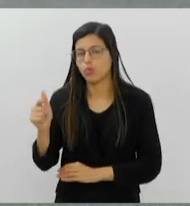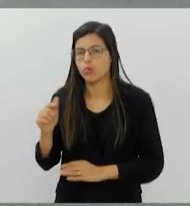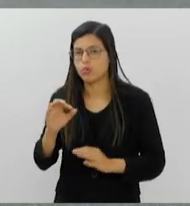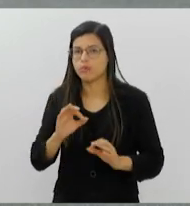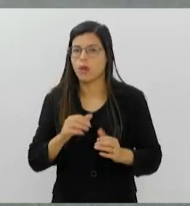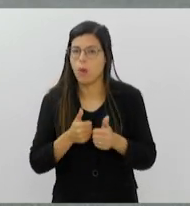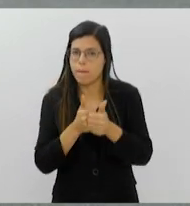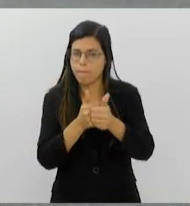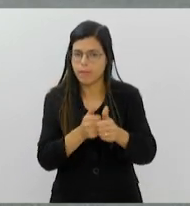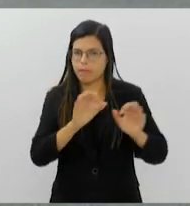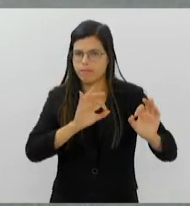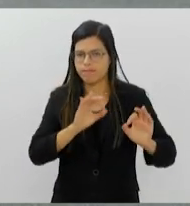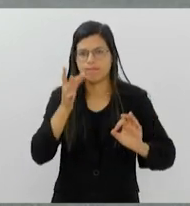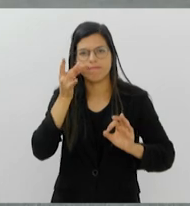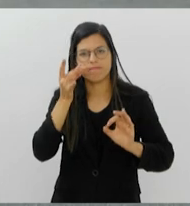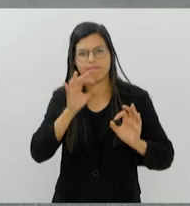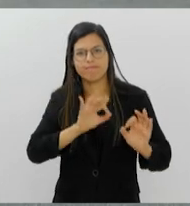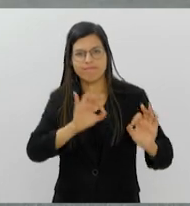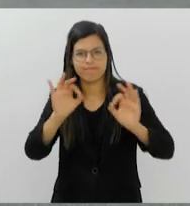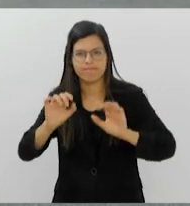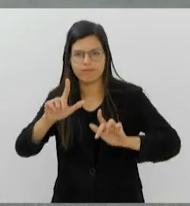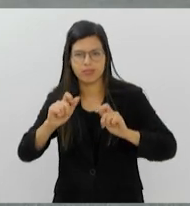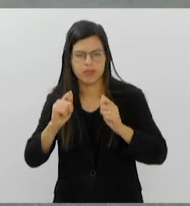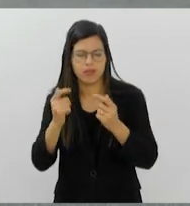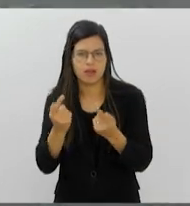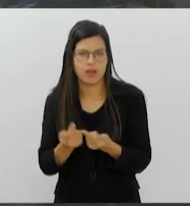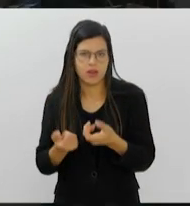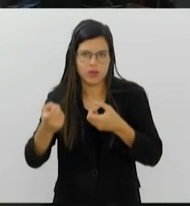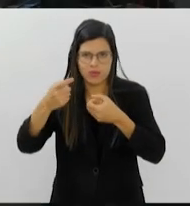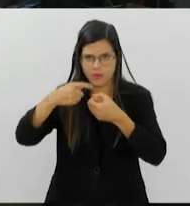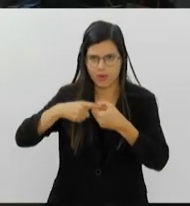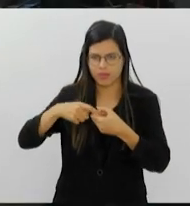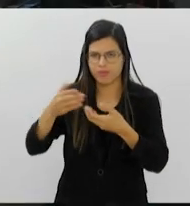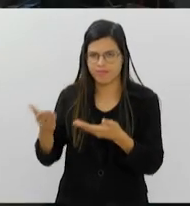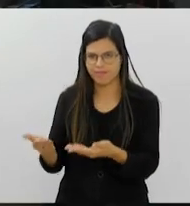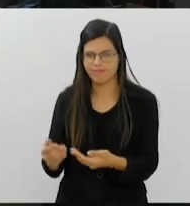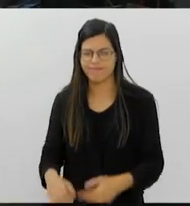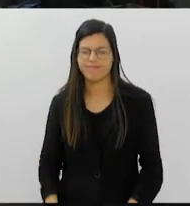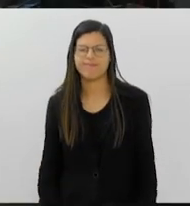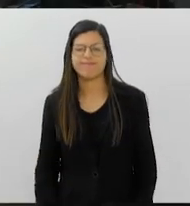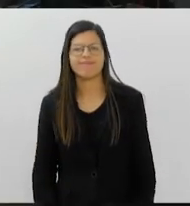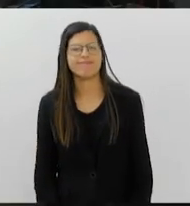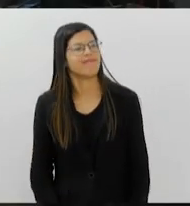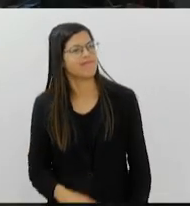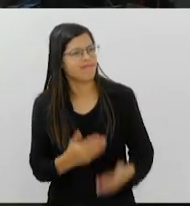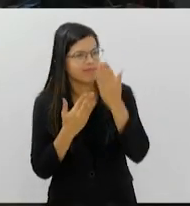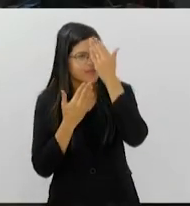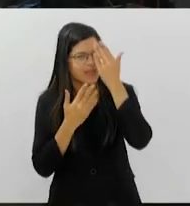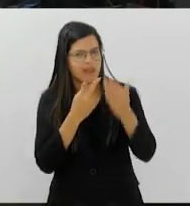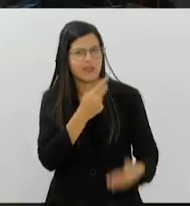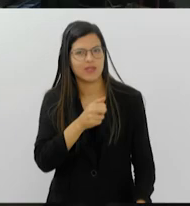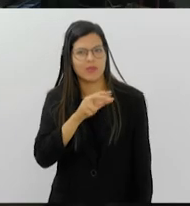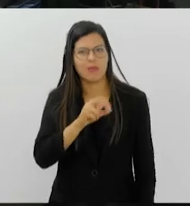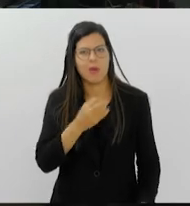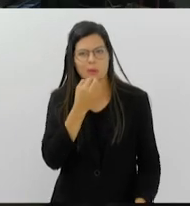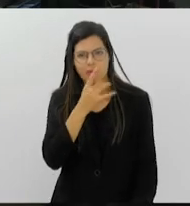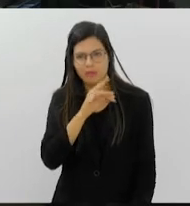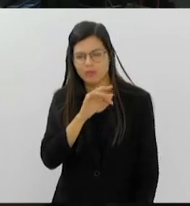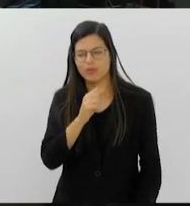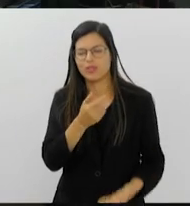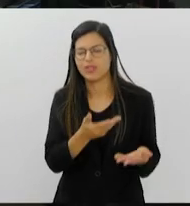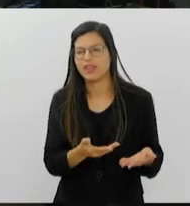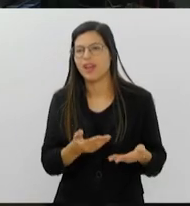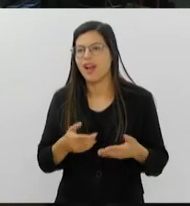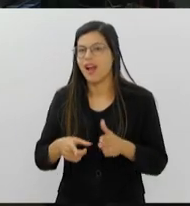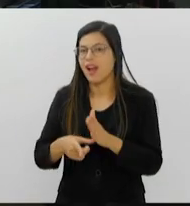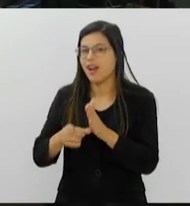aqui direto do plenário na TV Alerj. Vicente, volto com você no estúdio. Valeu, PV, muito obrigado, bom dia para você. E antes de encerrar, vamos